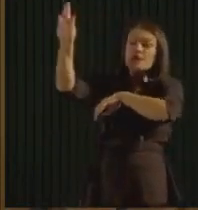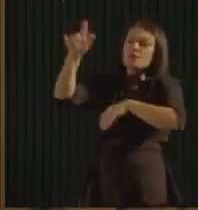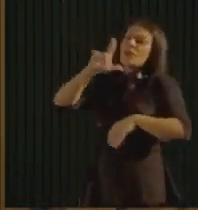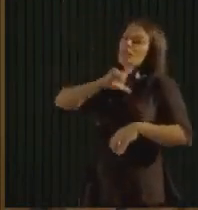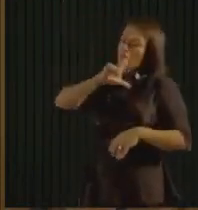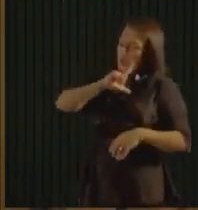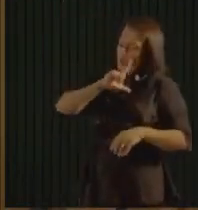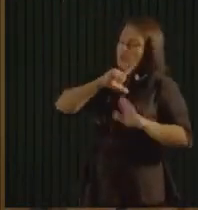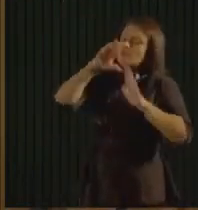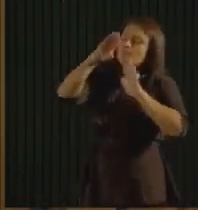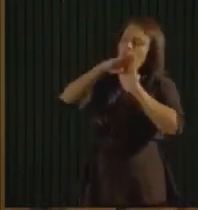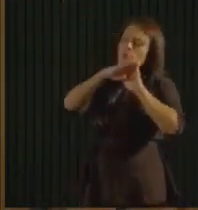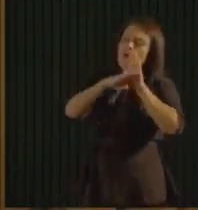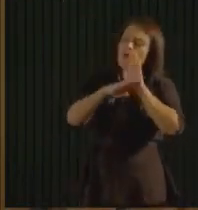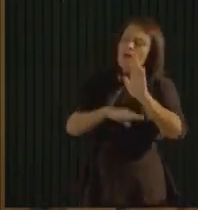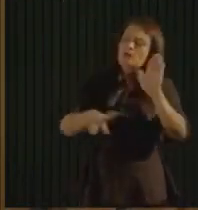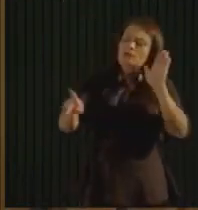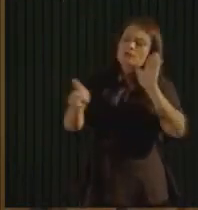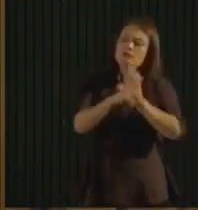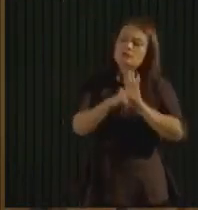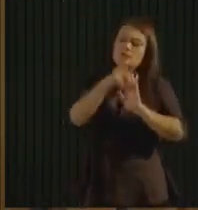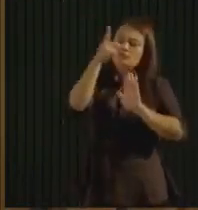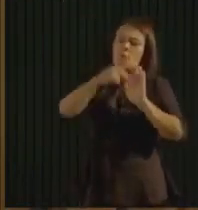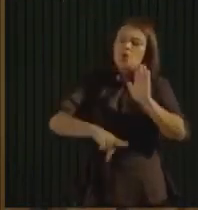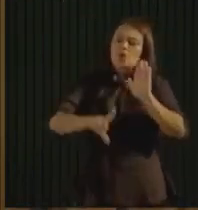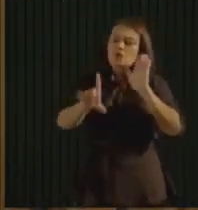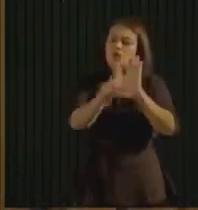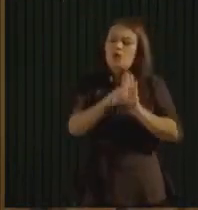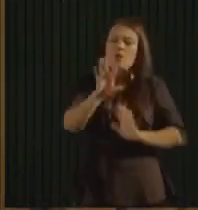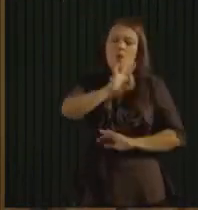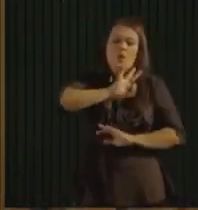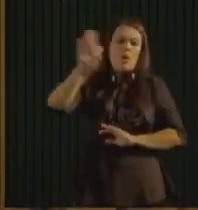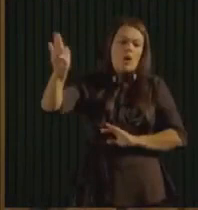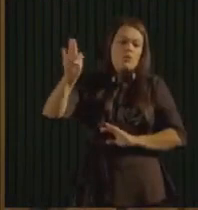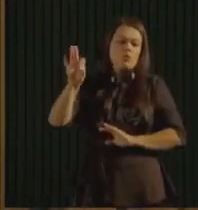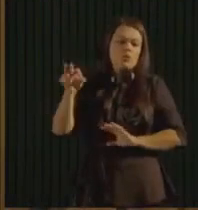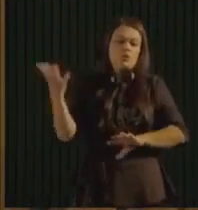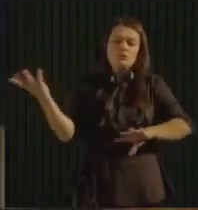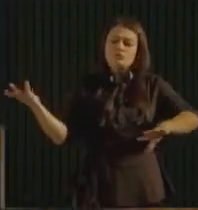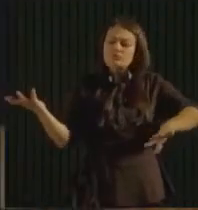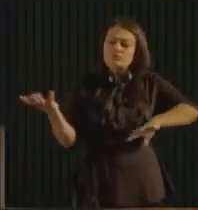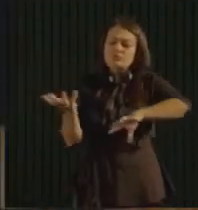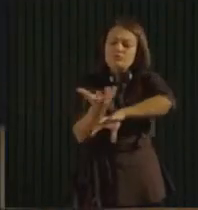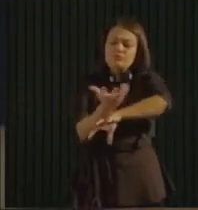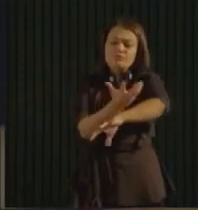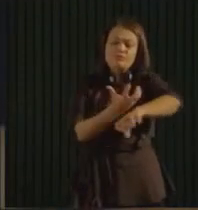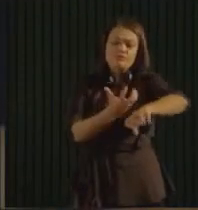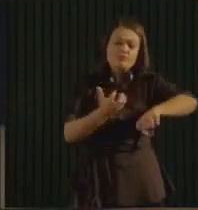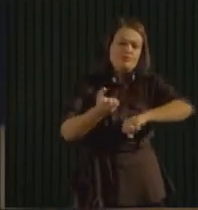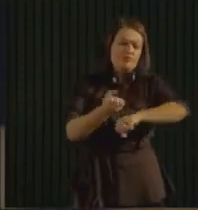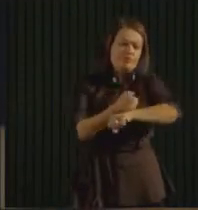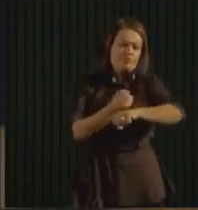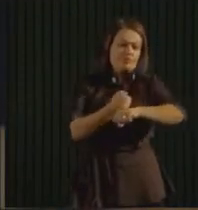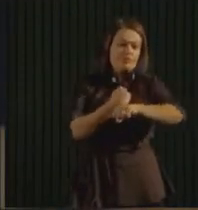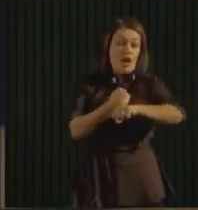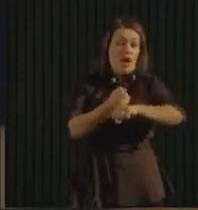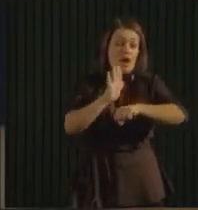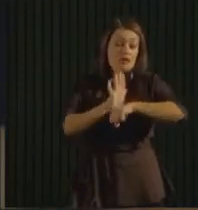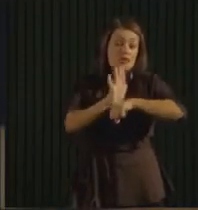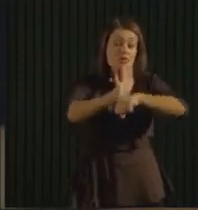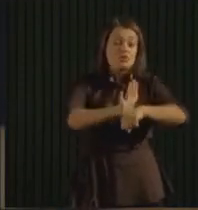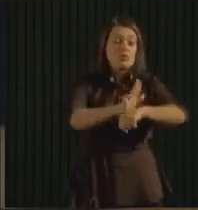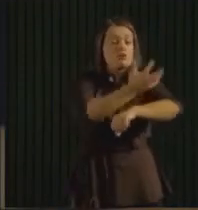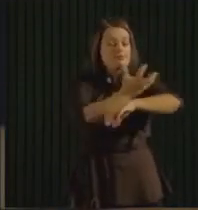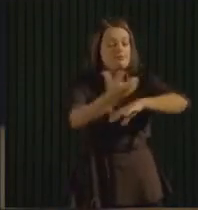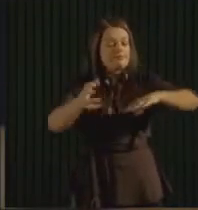dentro desse plano, todos os aspectos que dizem respeito a essa dupla face de disciplinas